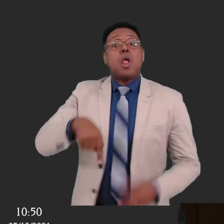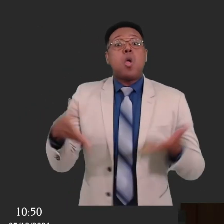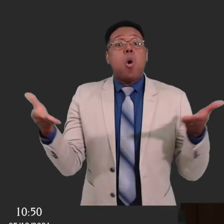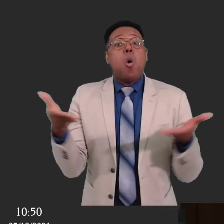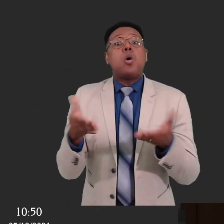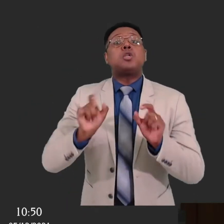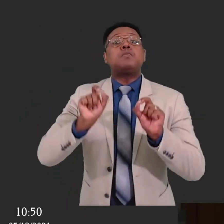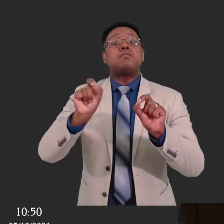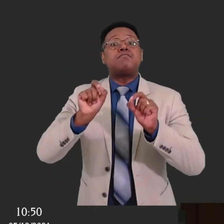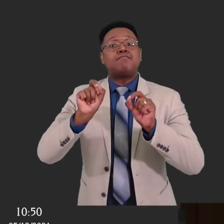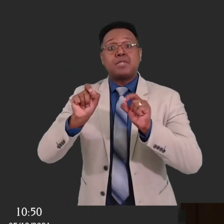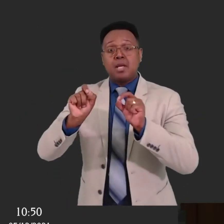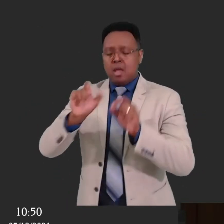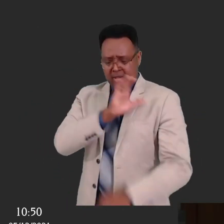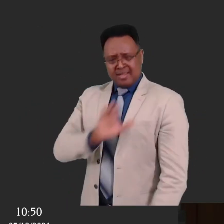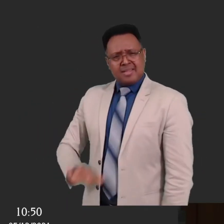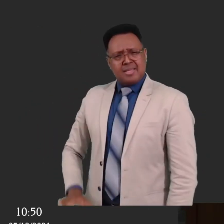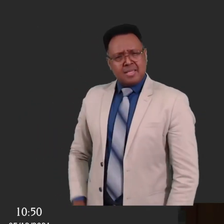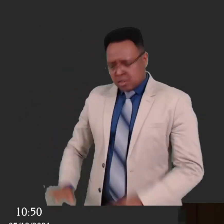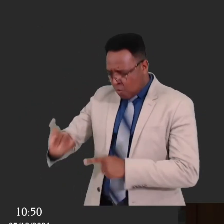aperfeiçoados nele, queridos.